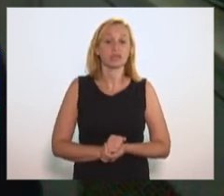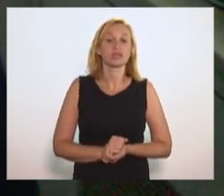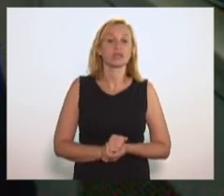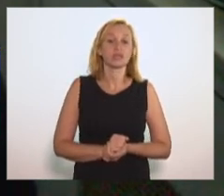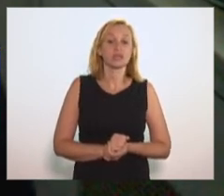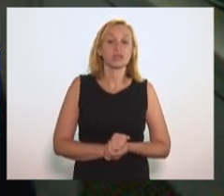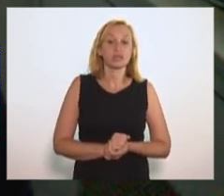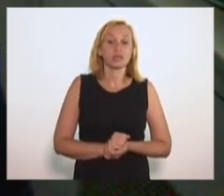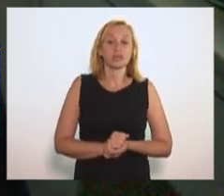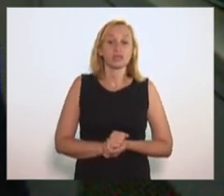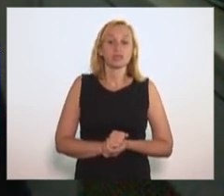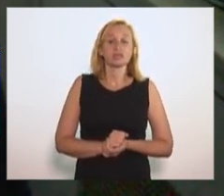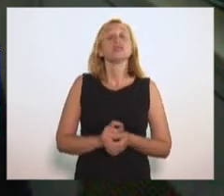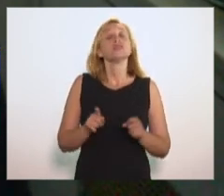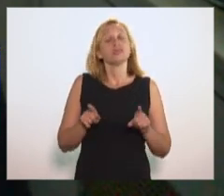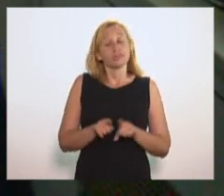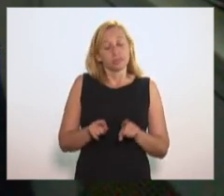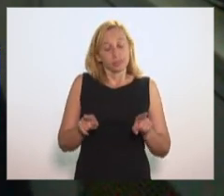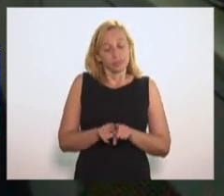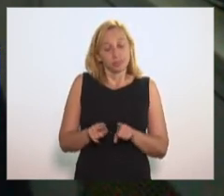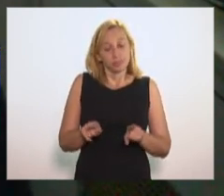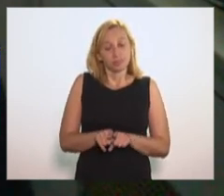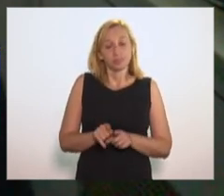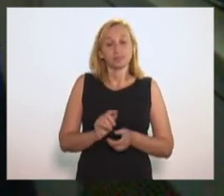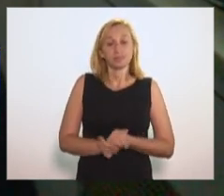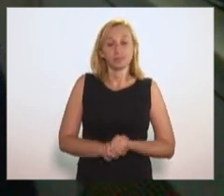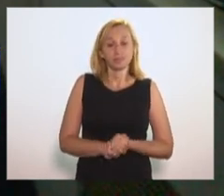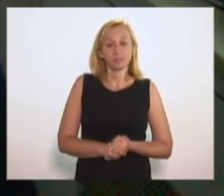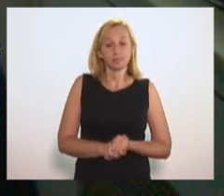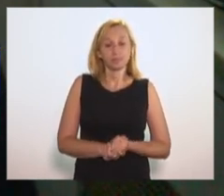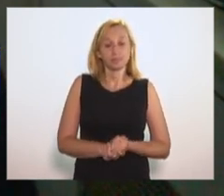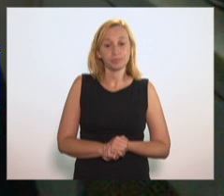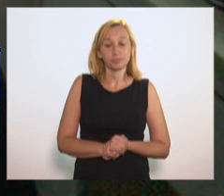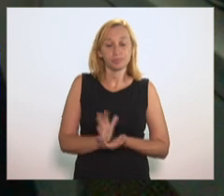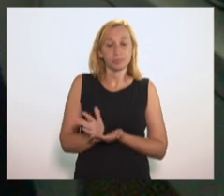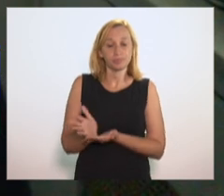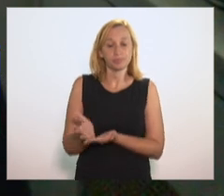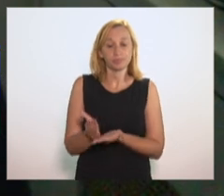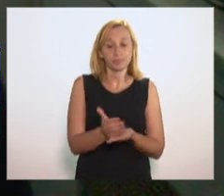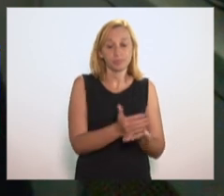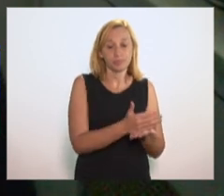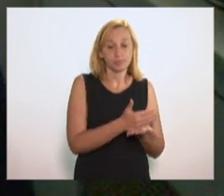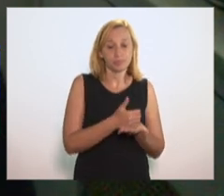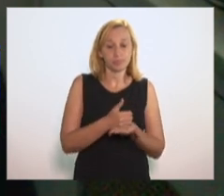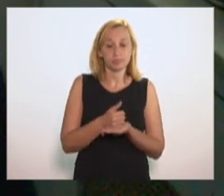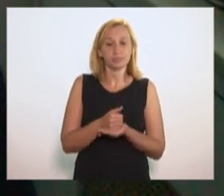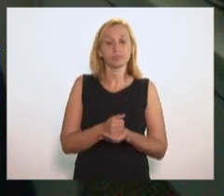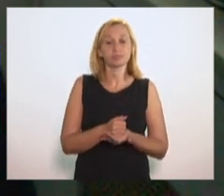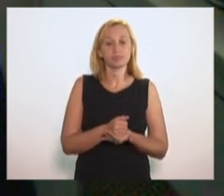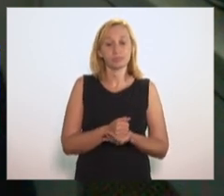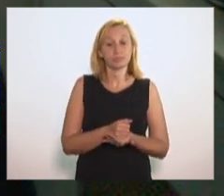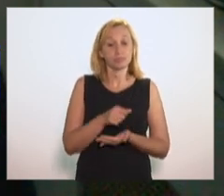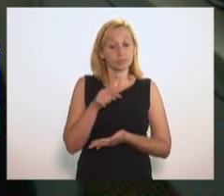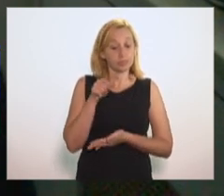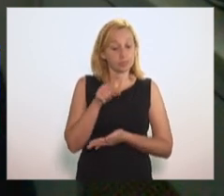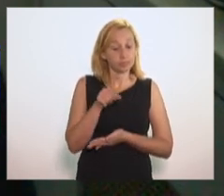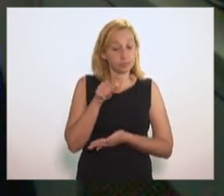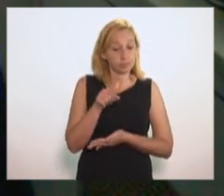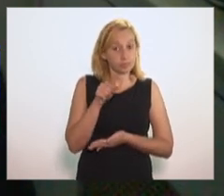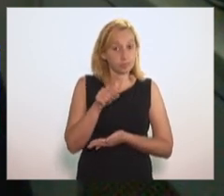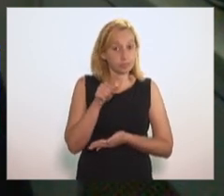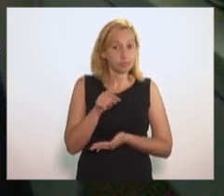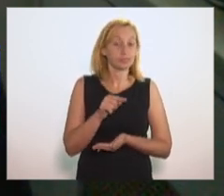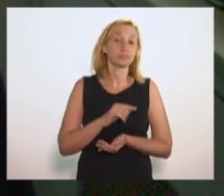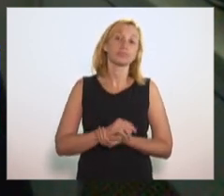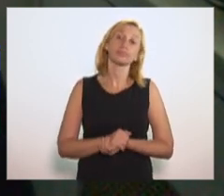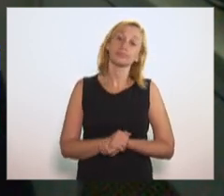como também as arrecadações que ali são